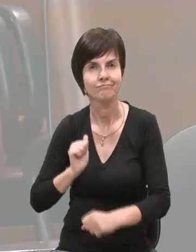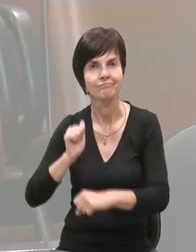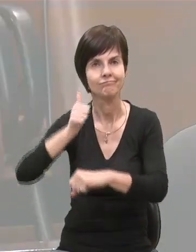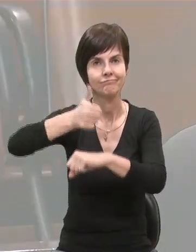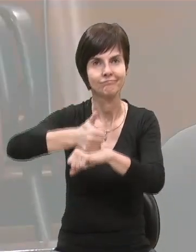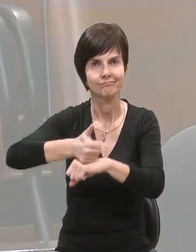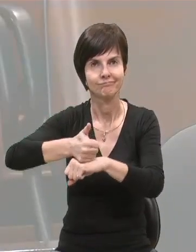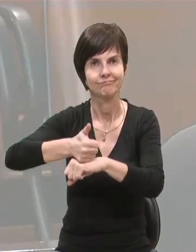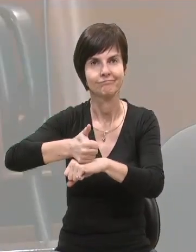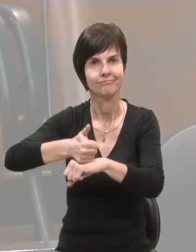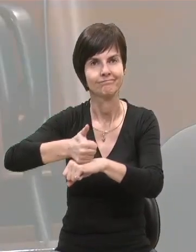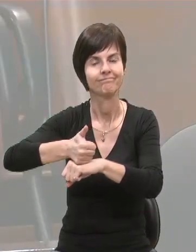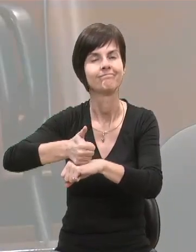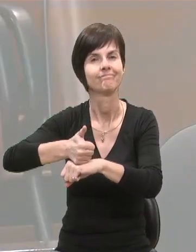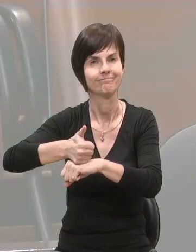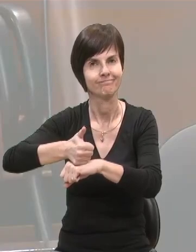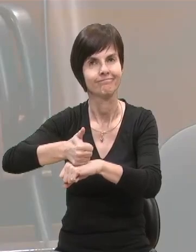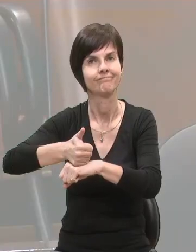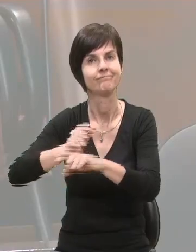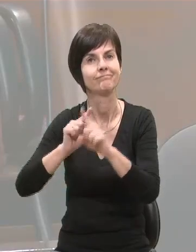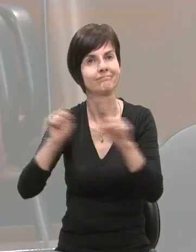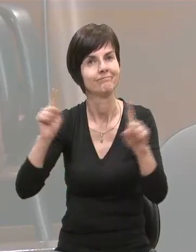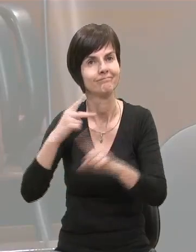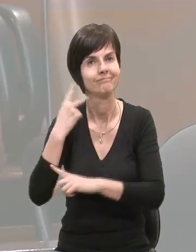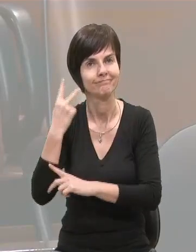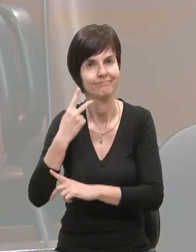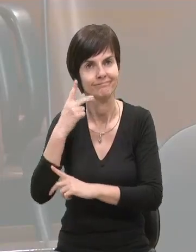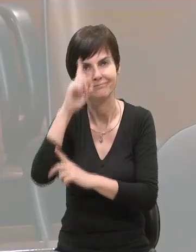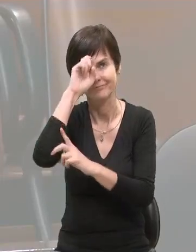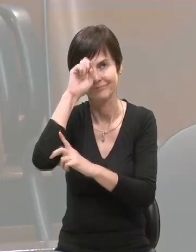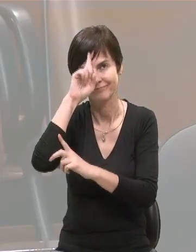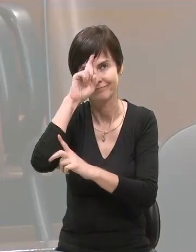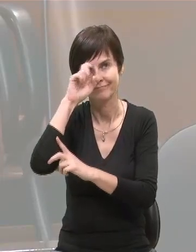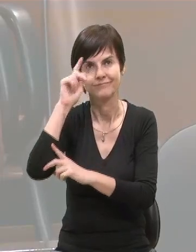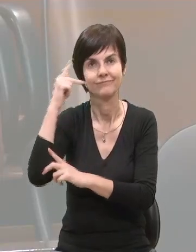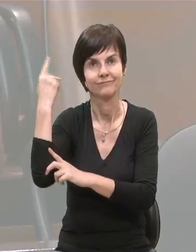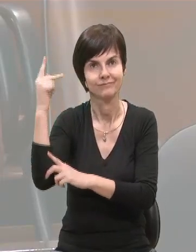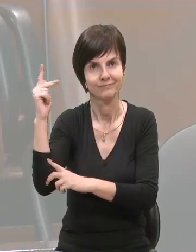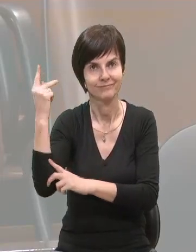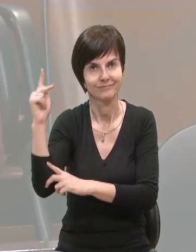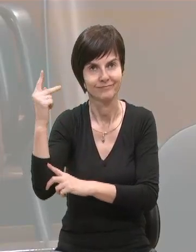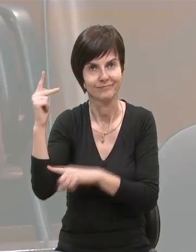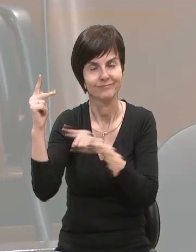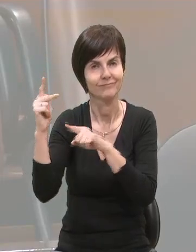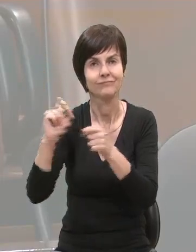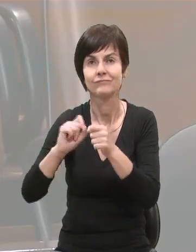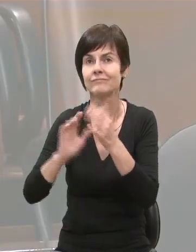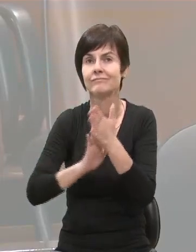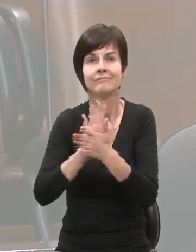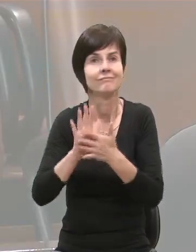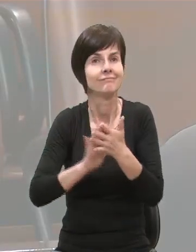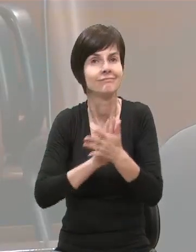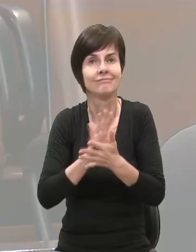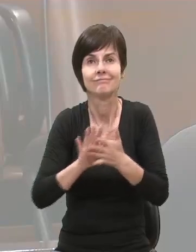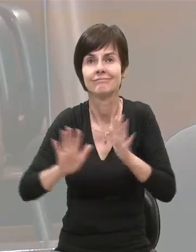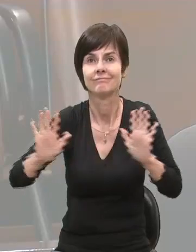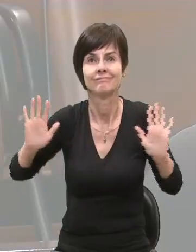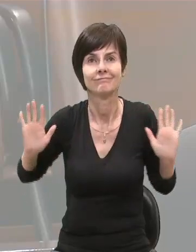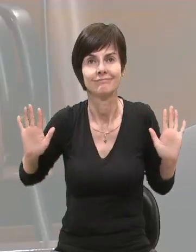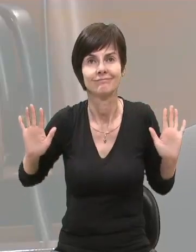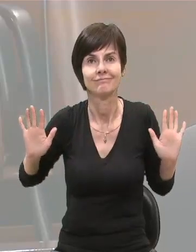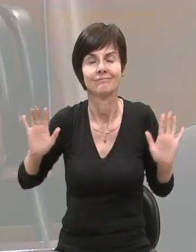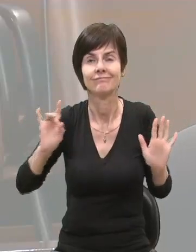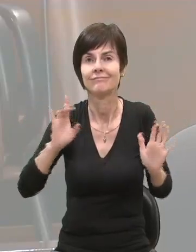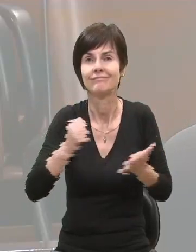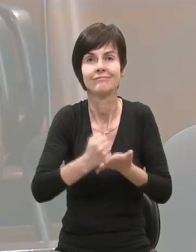Mas o senhor já é calejado nisso. Mas, vereador, o Hospital Pompeia, ele não fez mais nada como